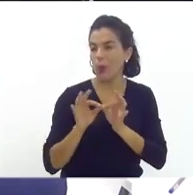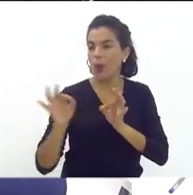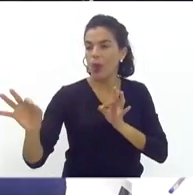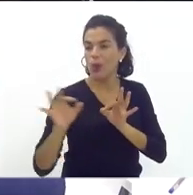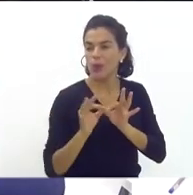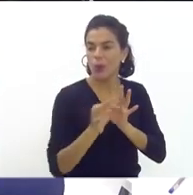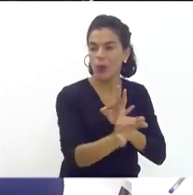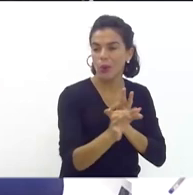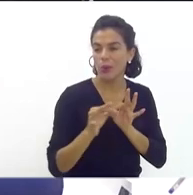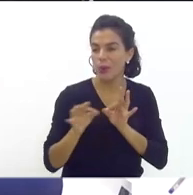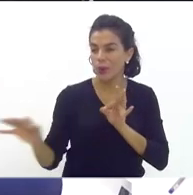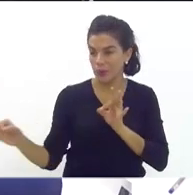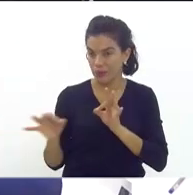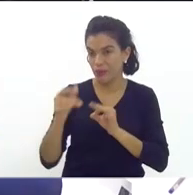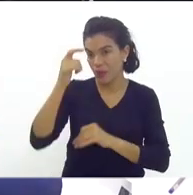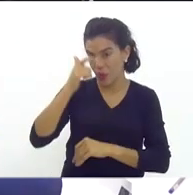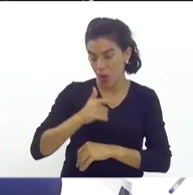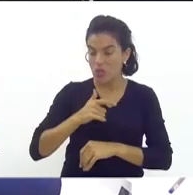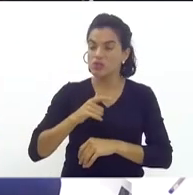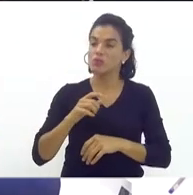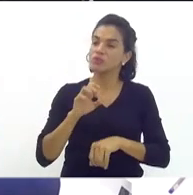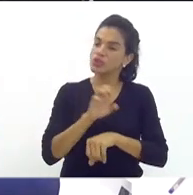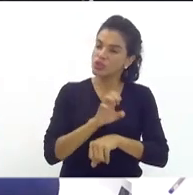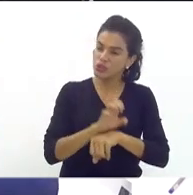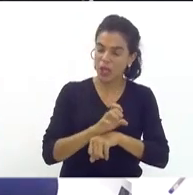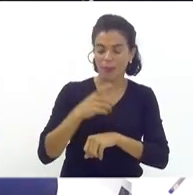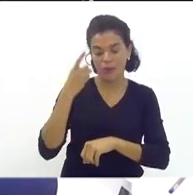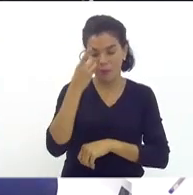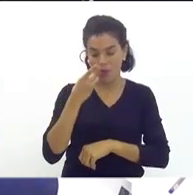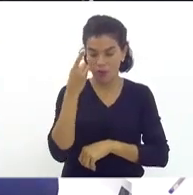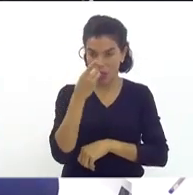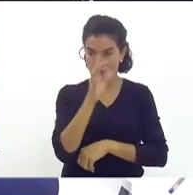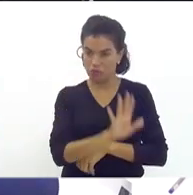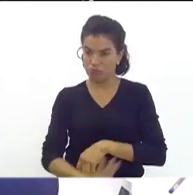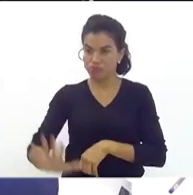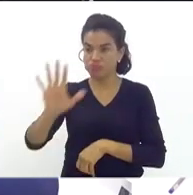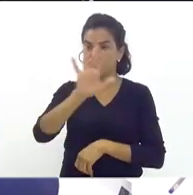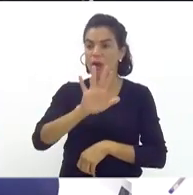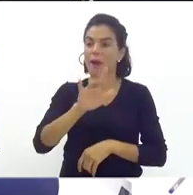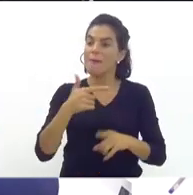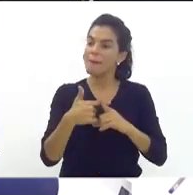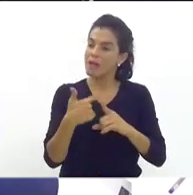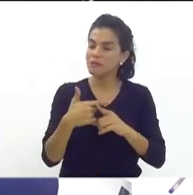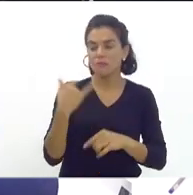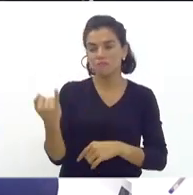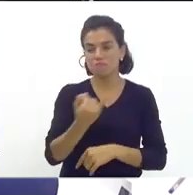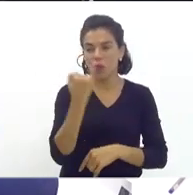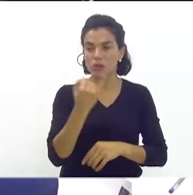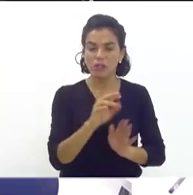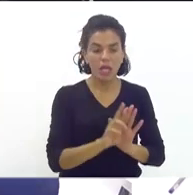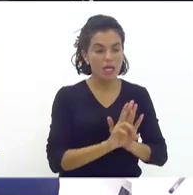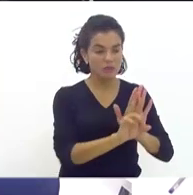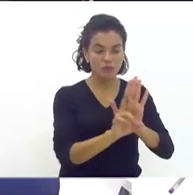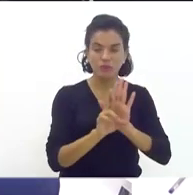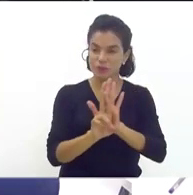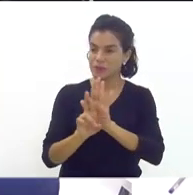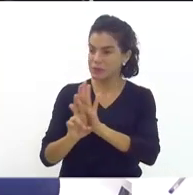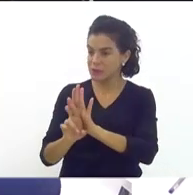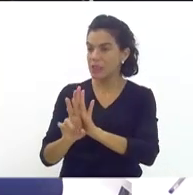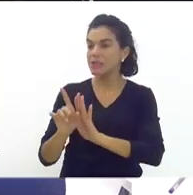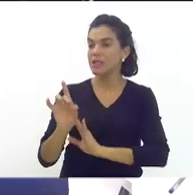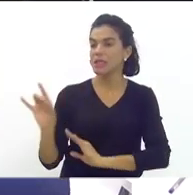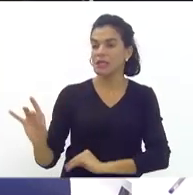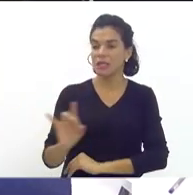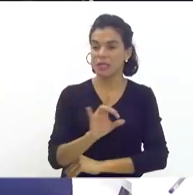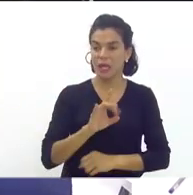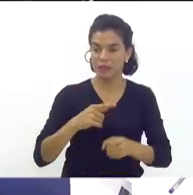Bora sejamos deputados do Estado inteiro e temos base no estado inteiro mas é um ponto crucial essa questão da expansão dos serviços e a